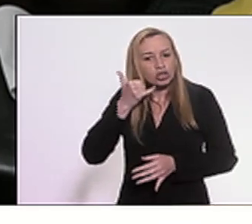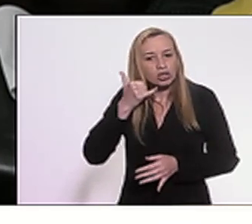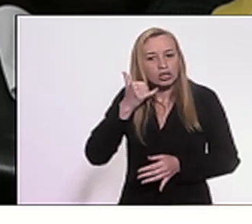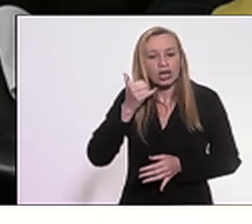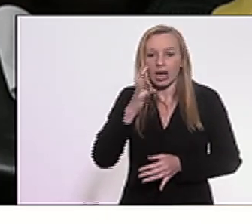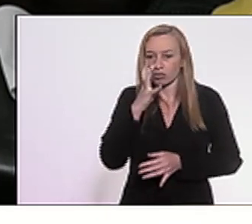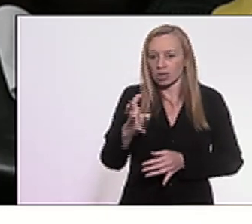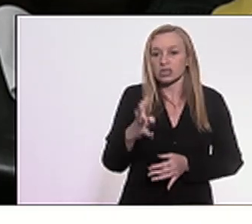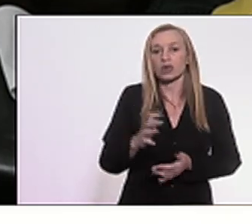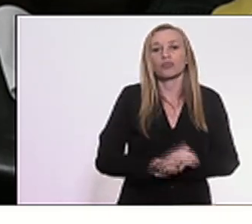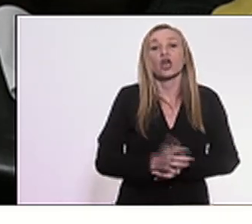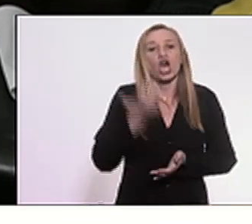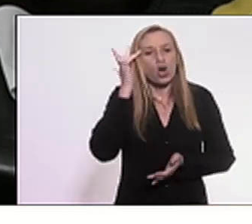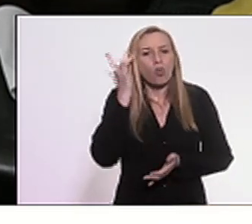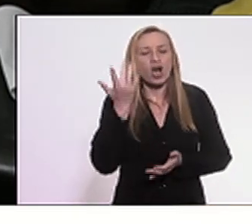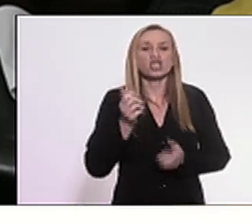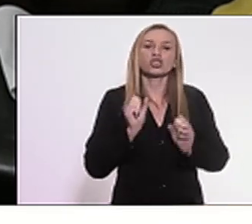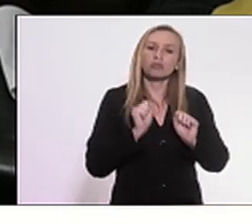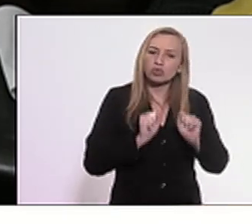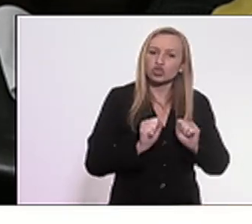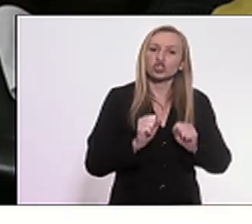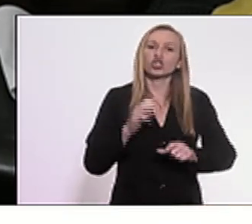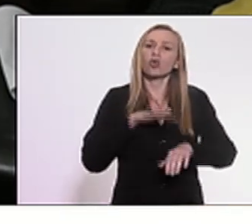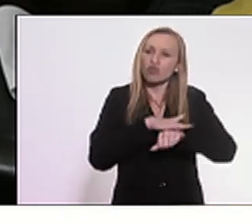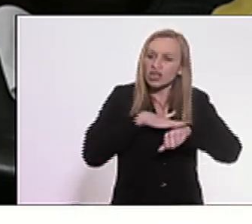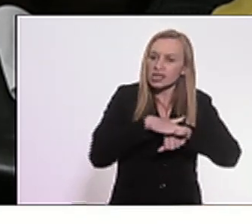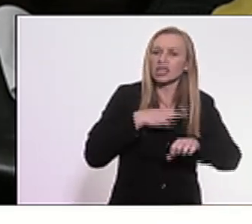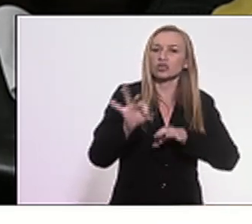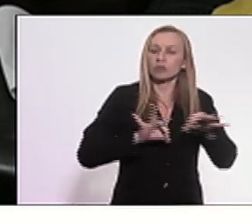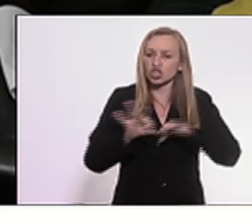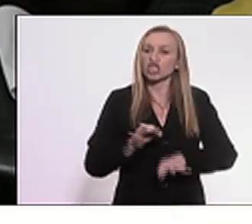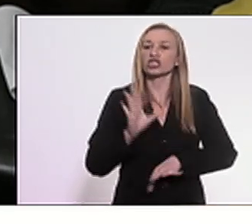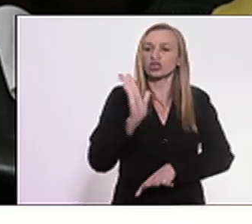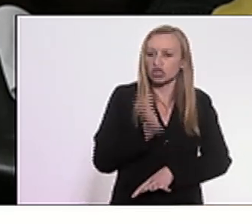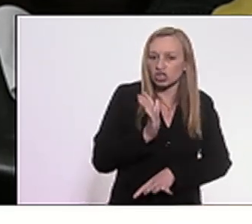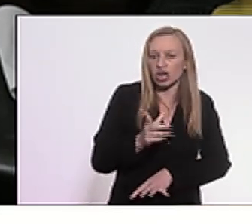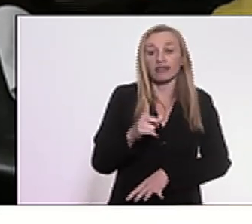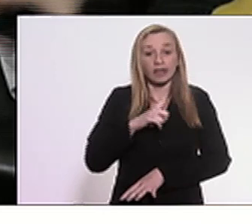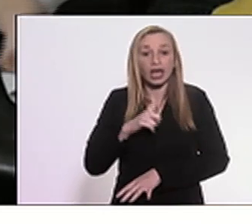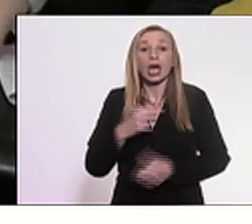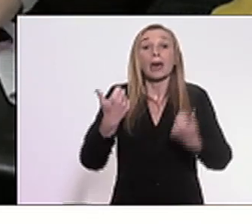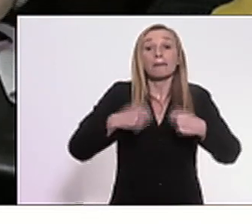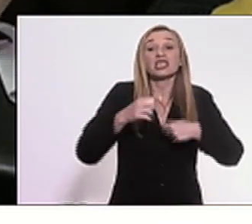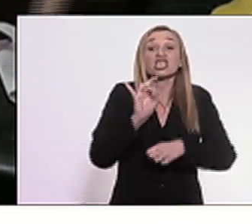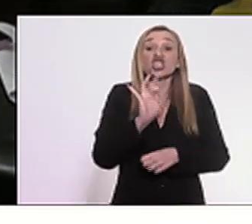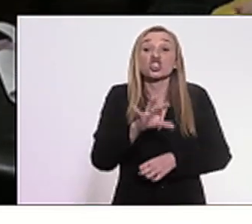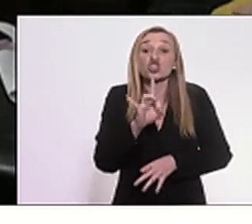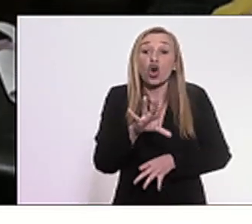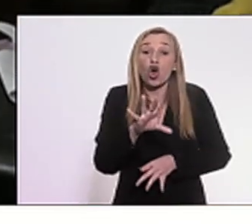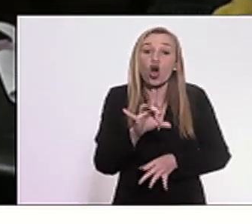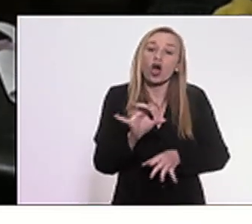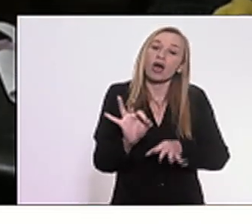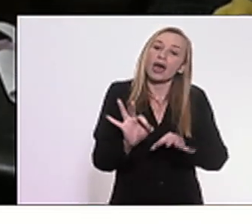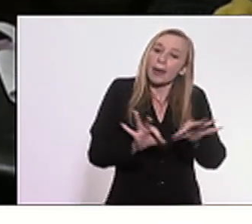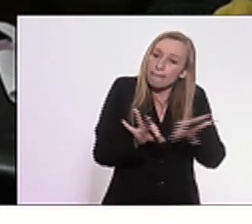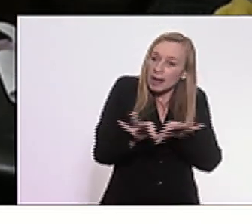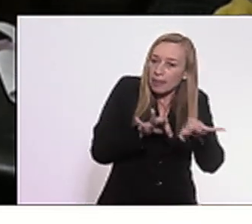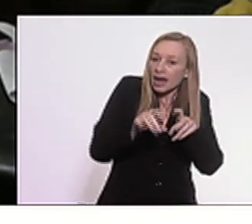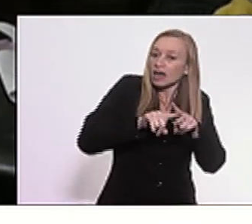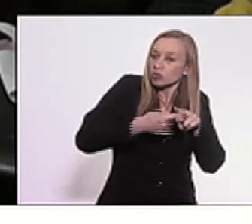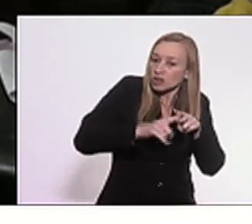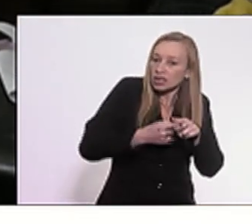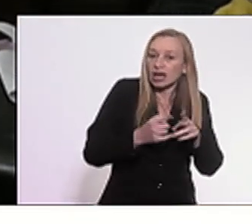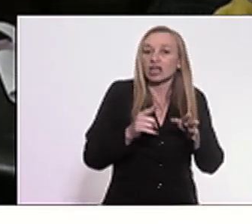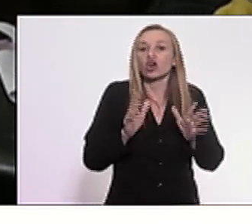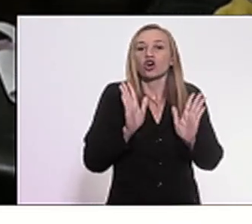projeto, e eu acho que a gente podia também conversar sobre esse projeto, que já existe e que precisa ser aprimorado, porque hoje só fala sobre, por exemplo, assédio moral,